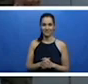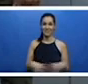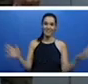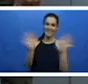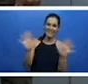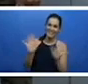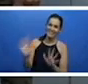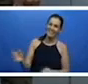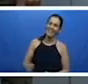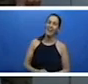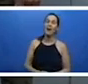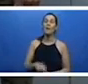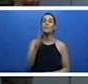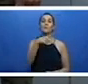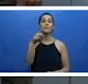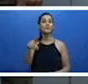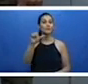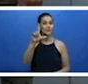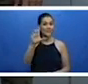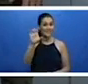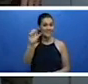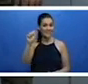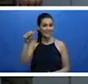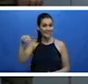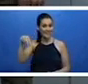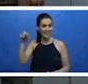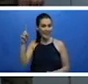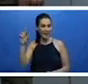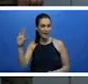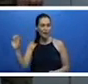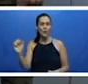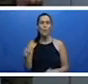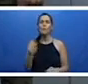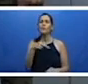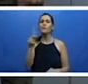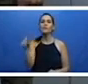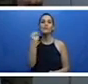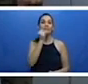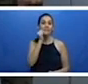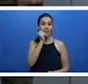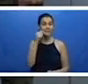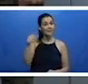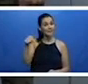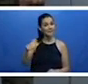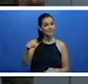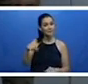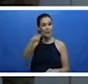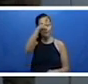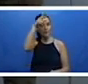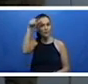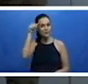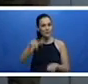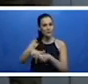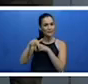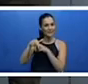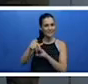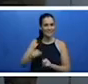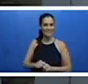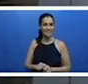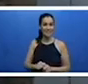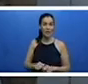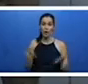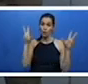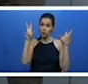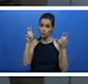Olá, eu sou o Leandro, eu sou professor de Ciências da Secretaria Municipal de Educação de Barretos. Bom, o título dessa aula que eu vou